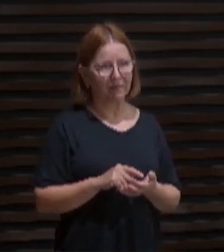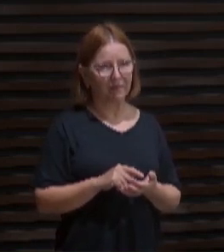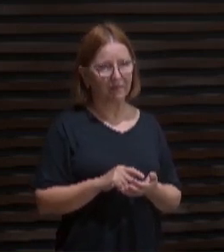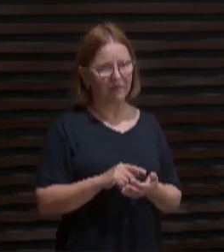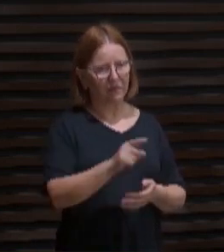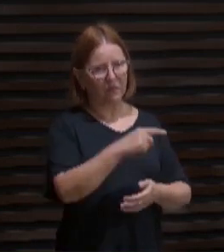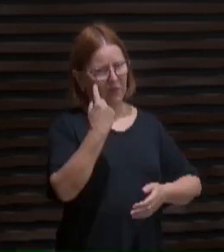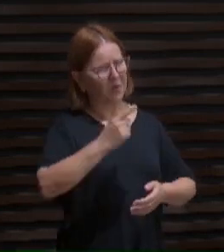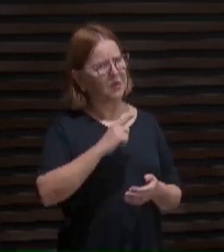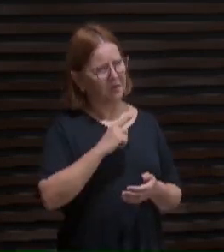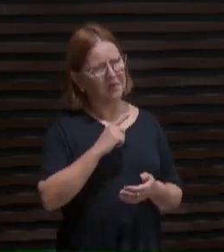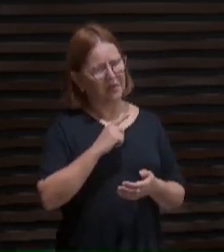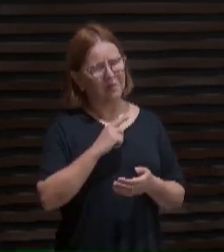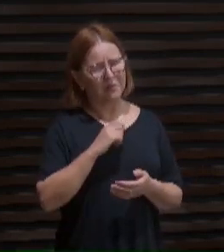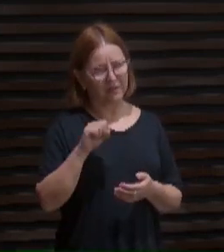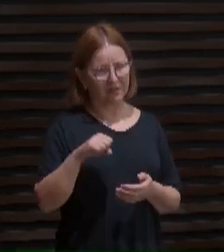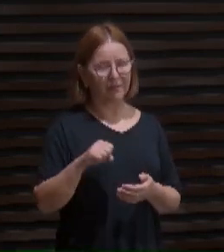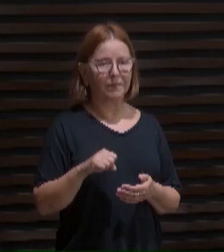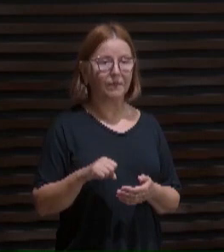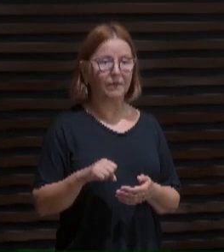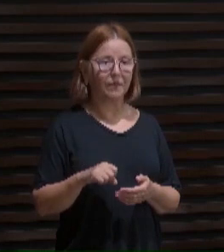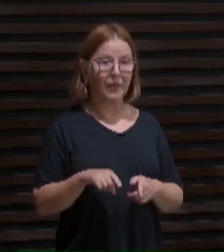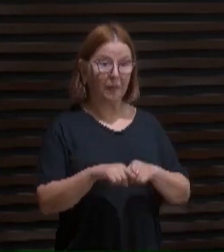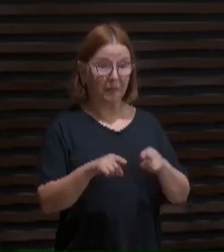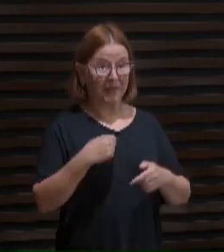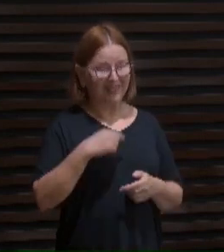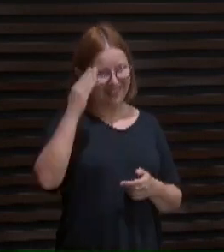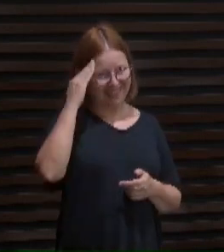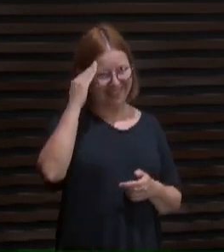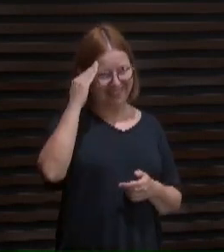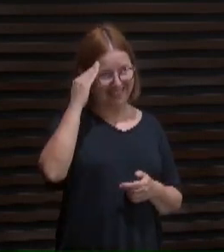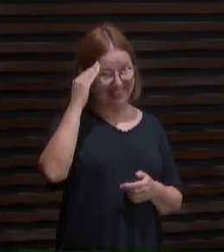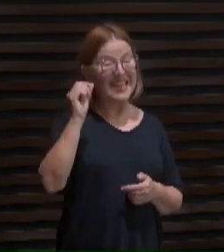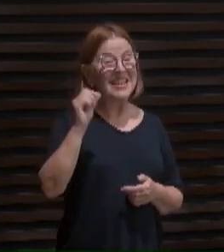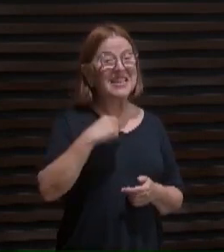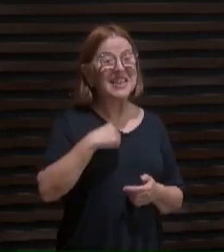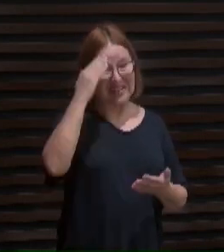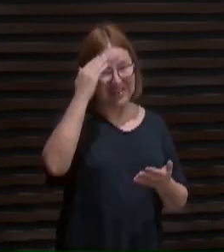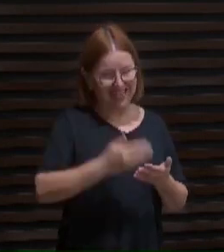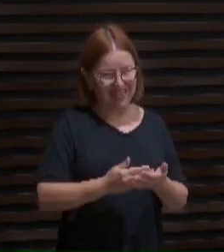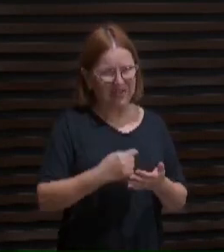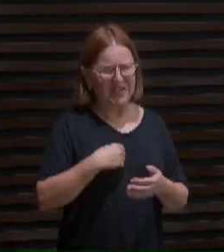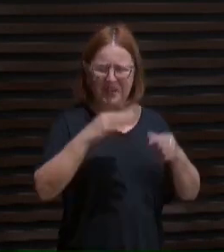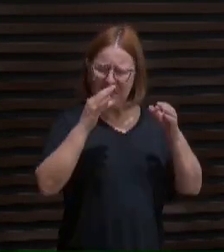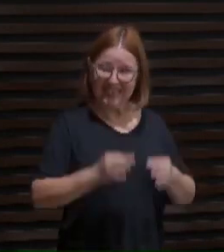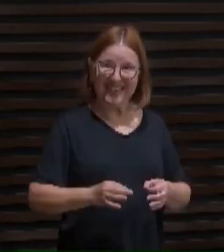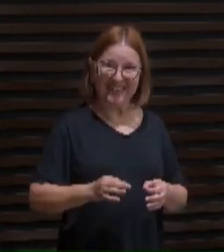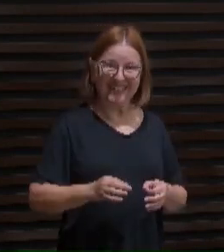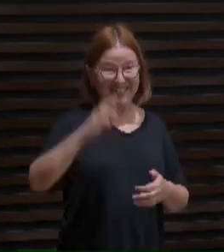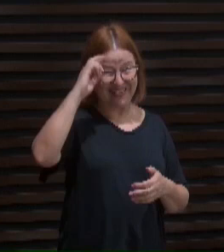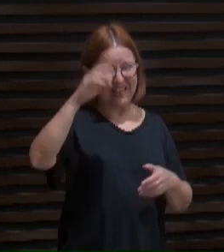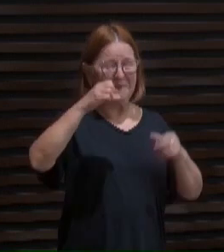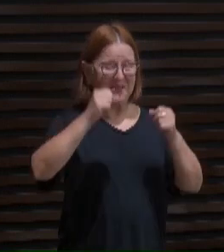tem dificuldades, mas eu sei em quem tenho crido e estou bem certo de que Ele é poderoso